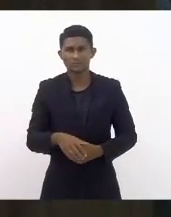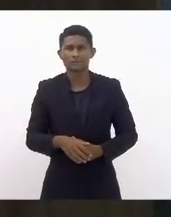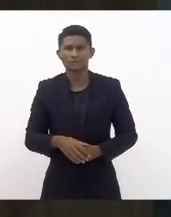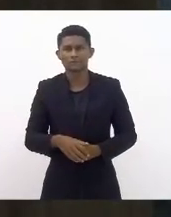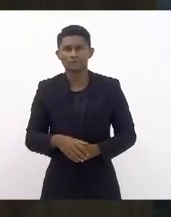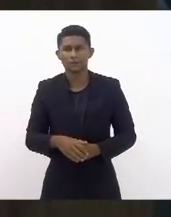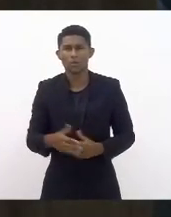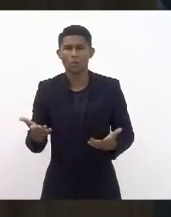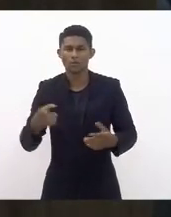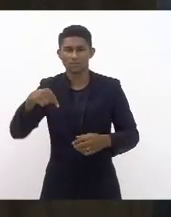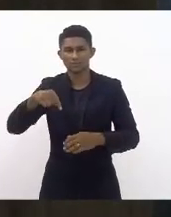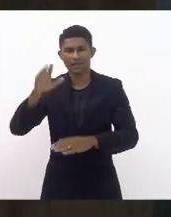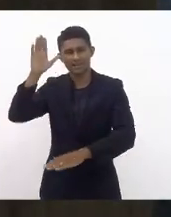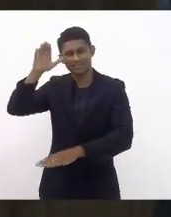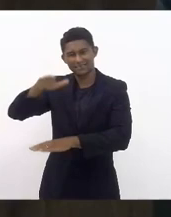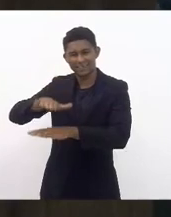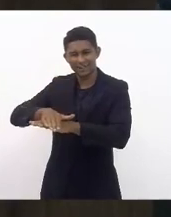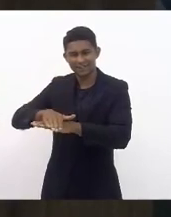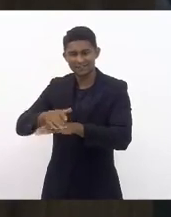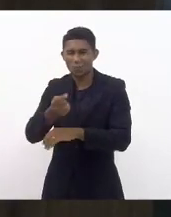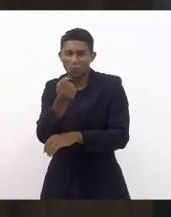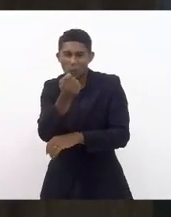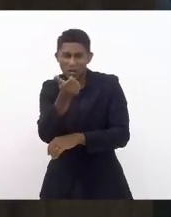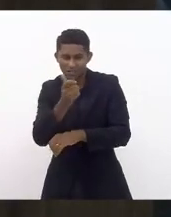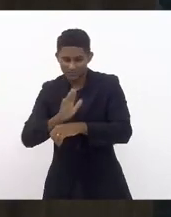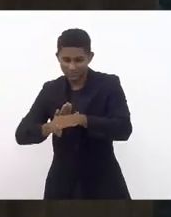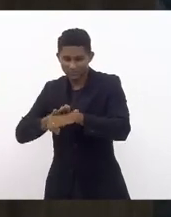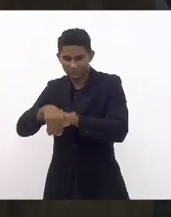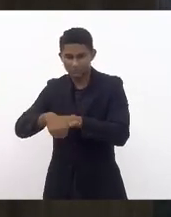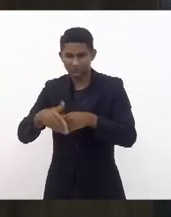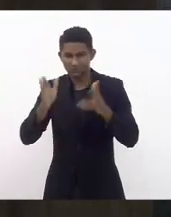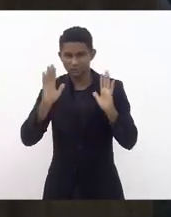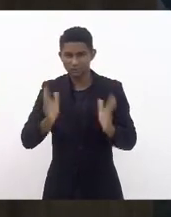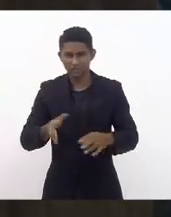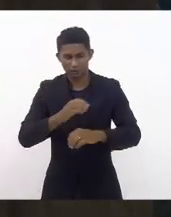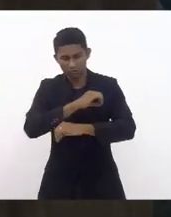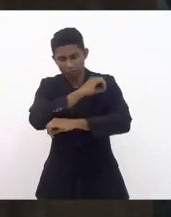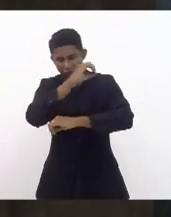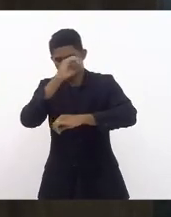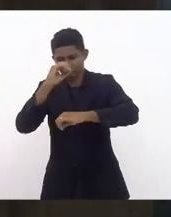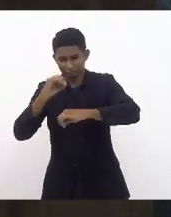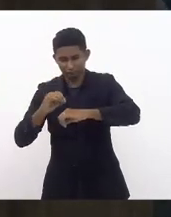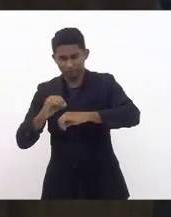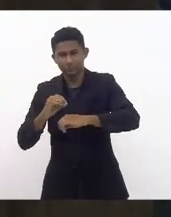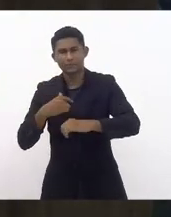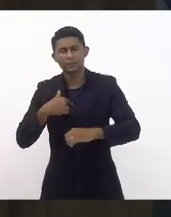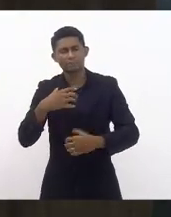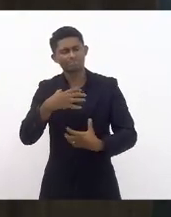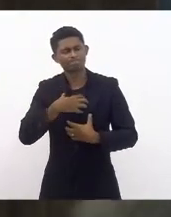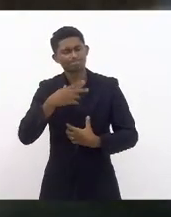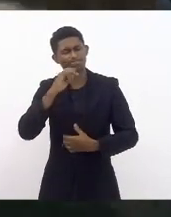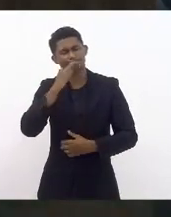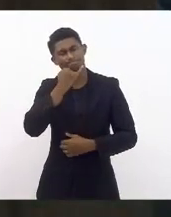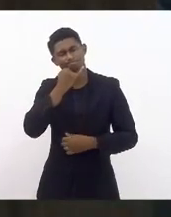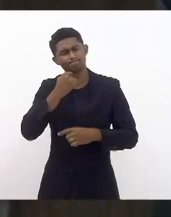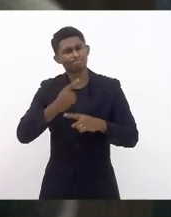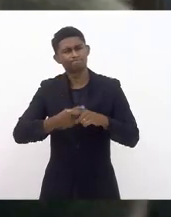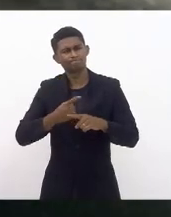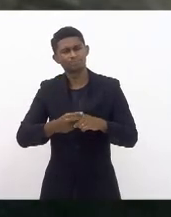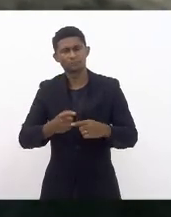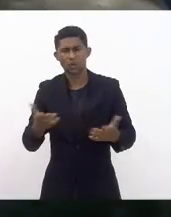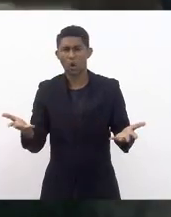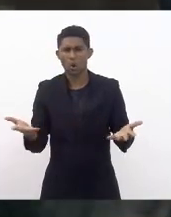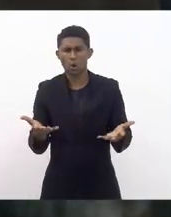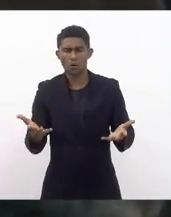esta tarde, início de noite, é muito triste, porque hoje eu